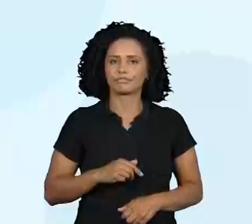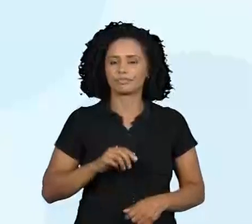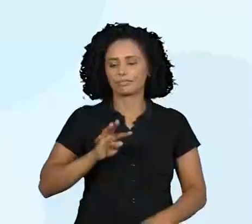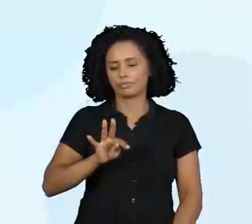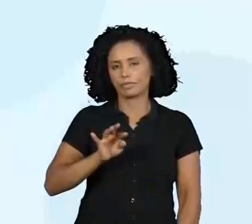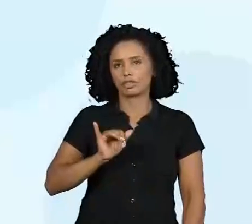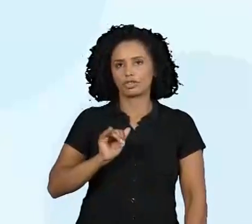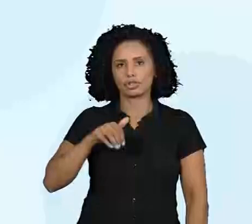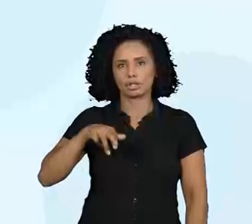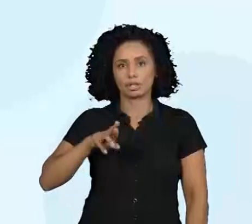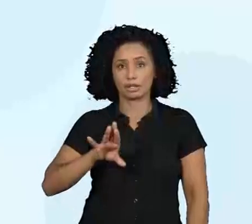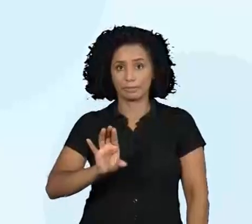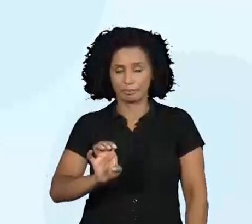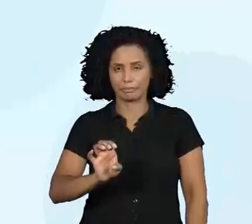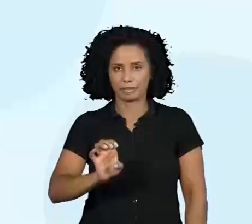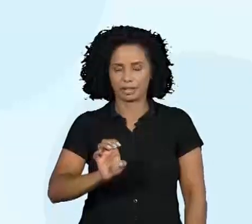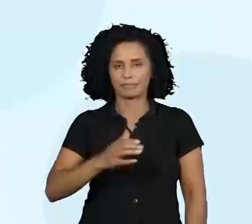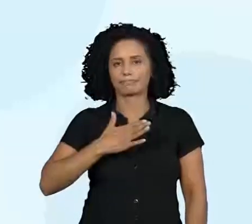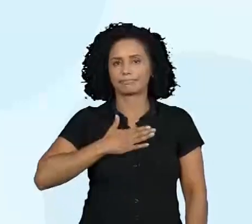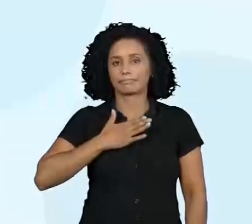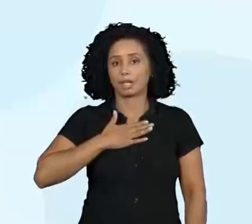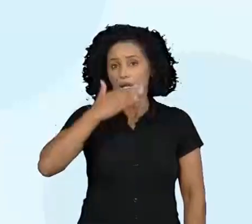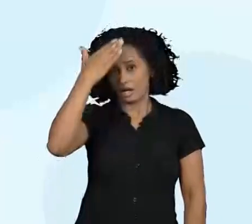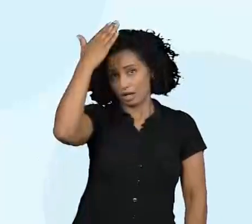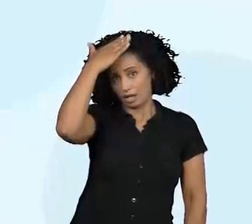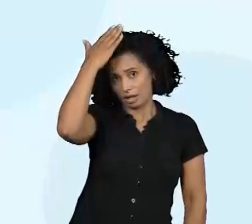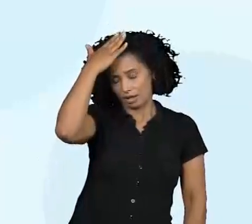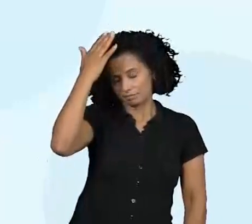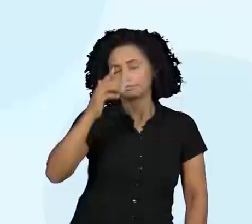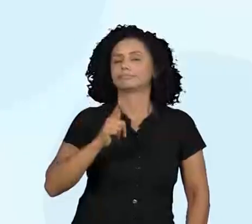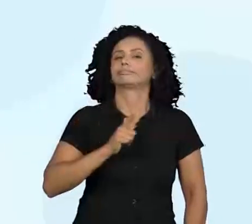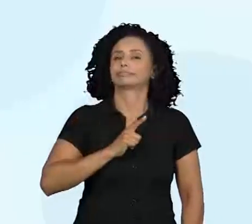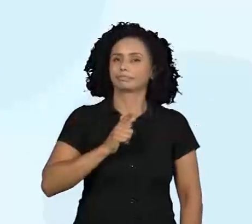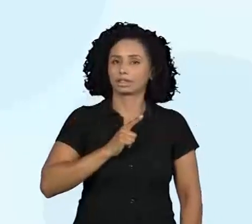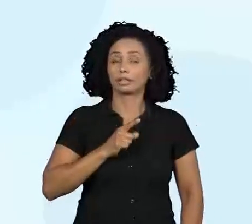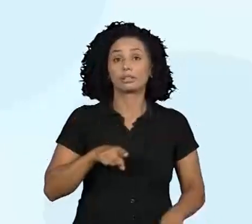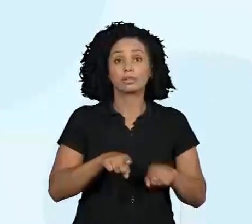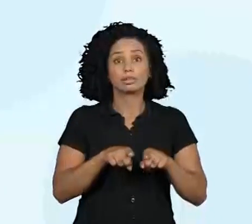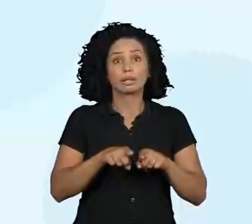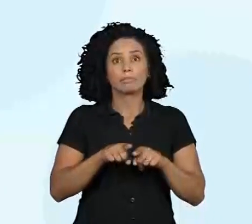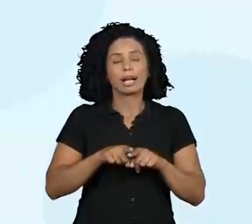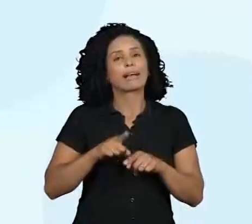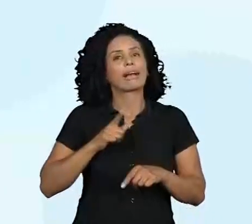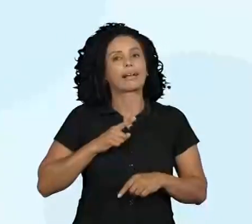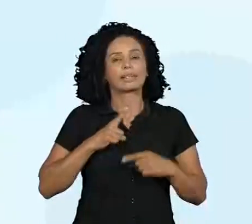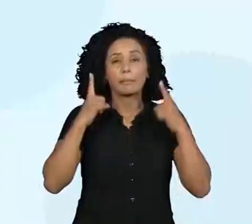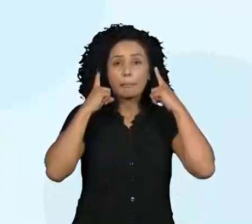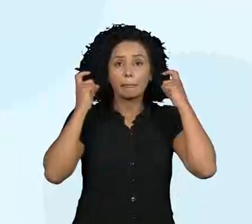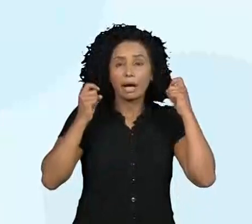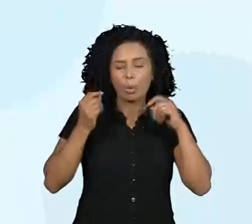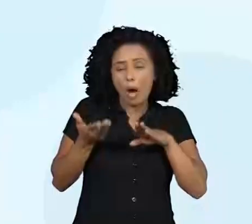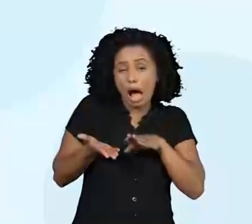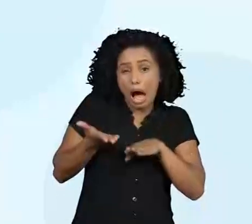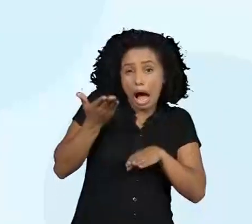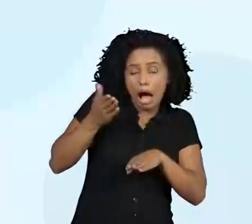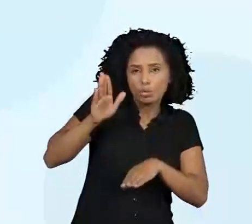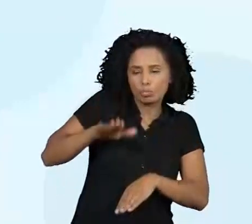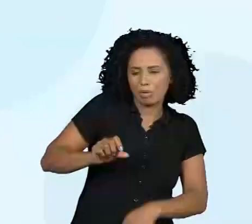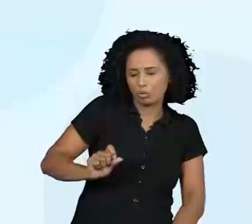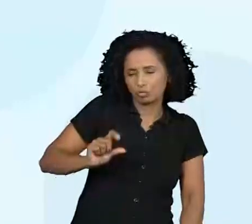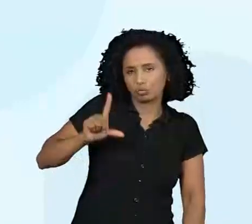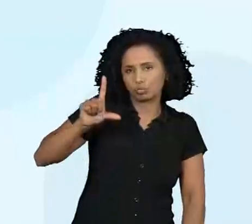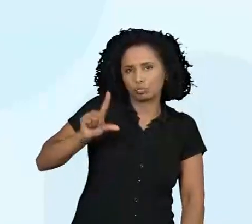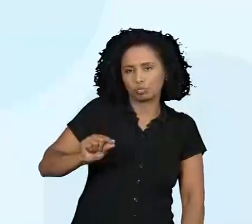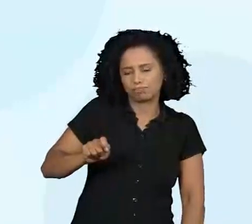timbre. Mas há também a intensidade e a altura. Olha quanta coisa bacana e quanto